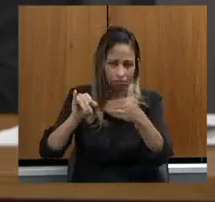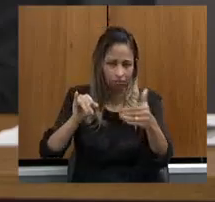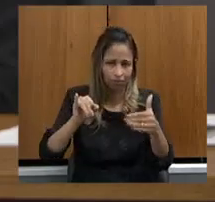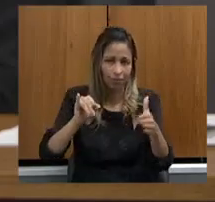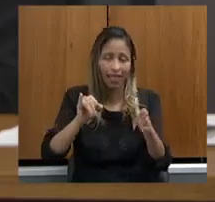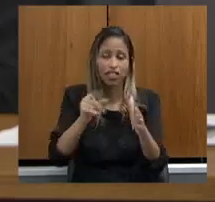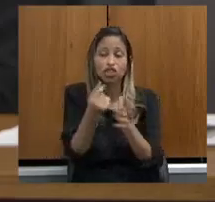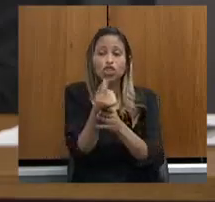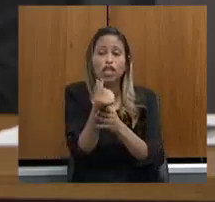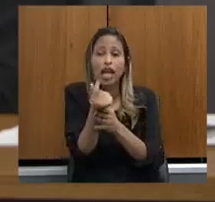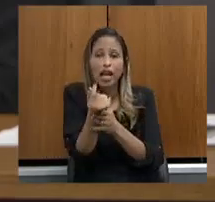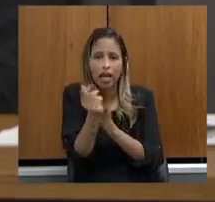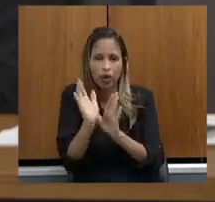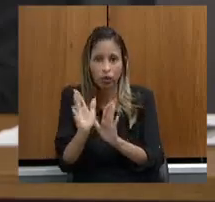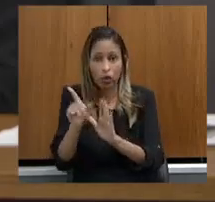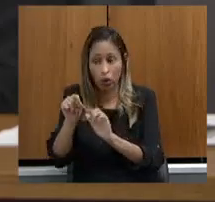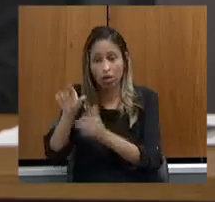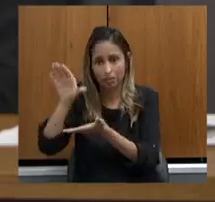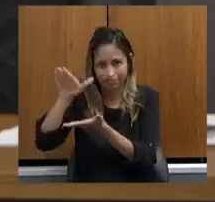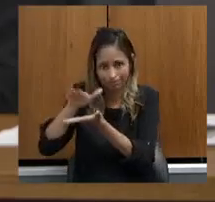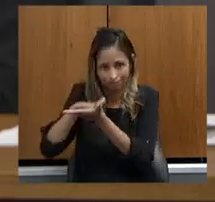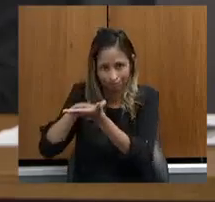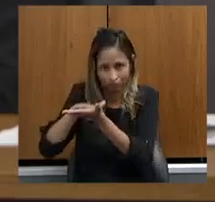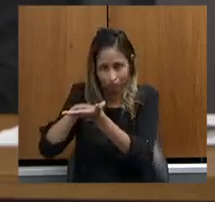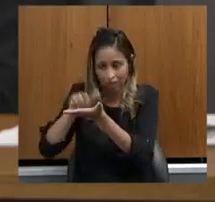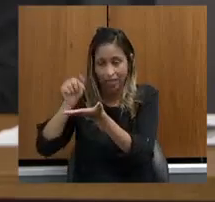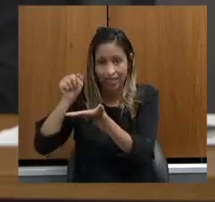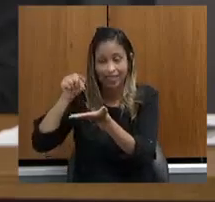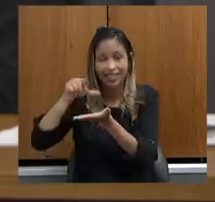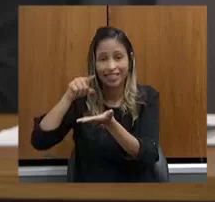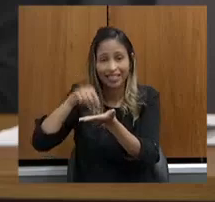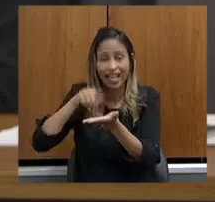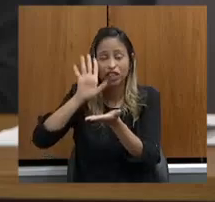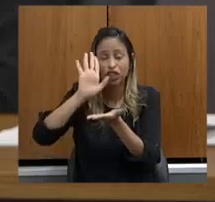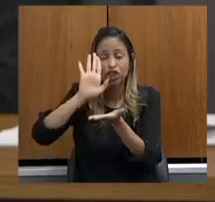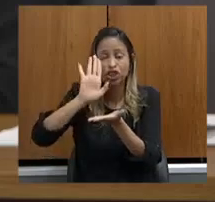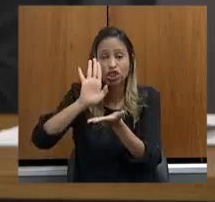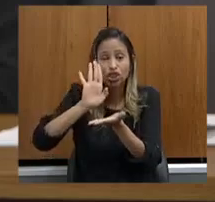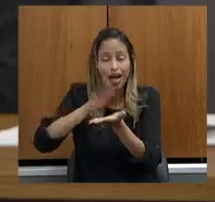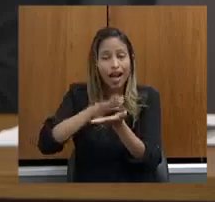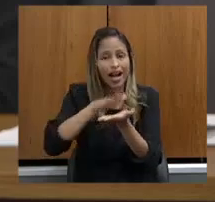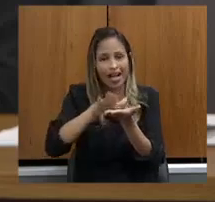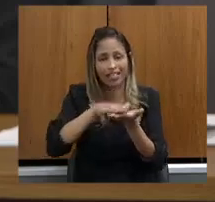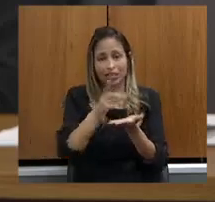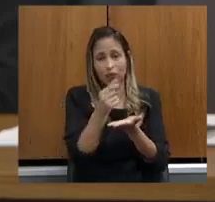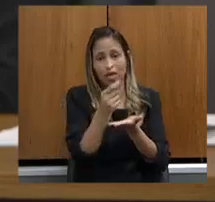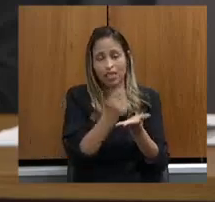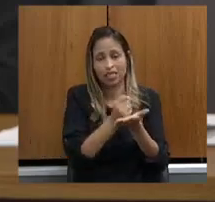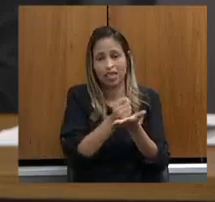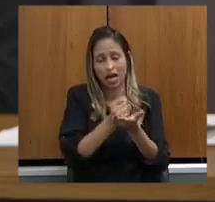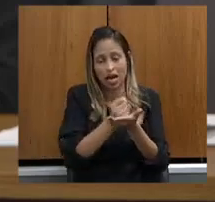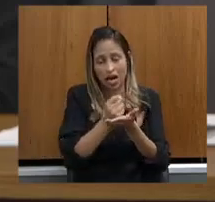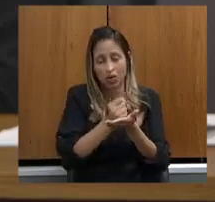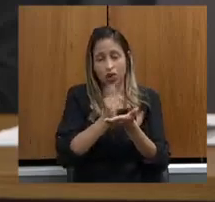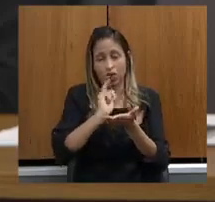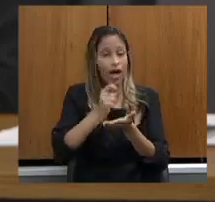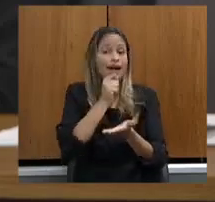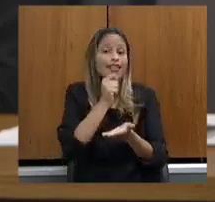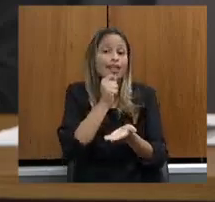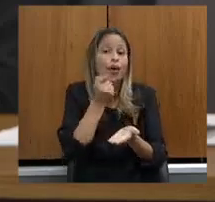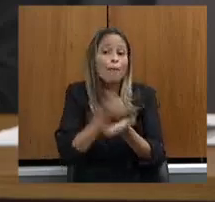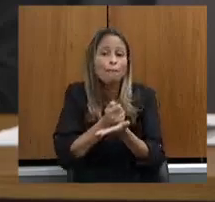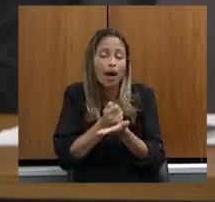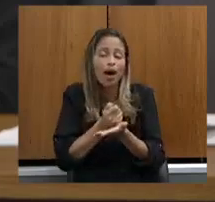247 mil 128 mil a gente tem já empenhados com despesas desse ano e ainda não pagos né